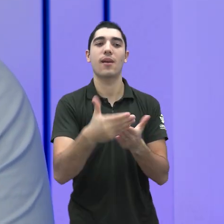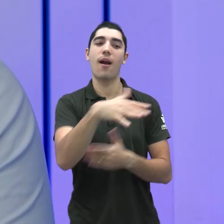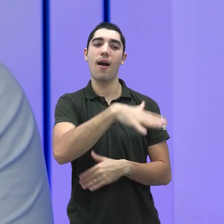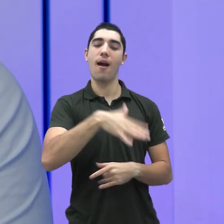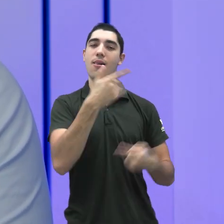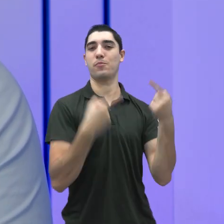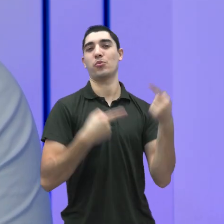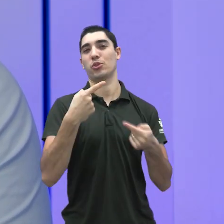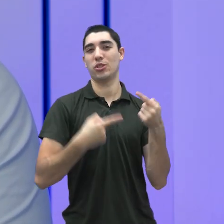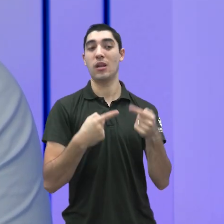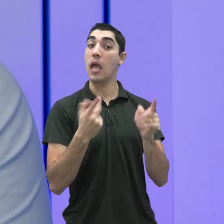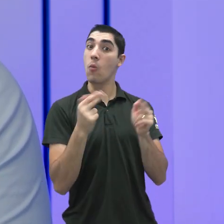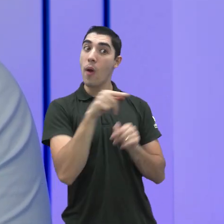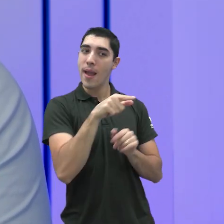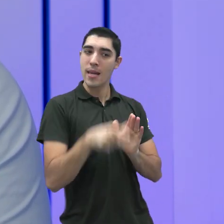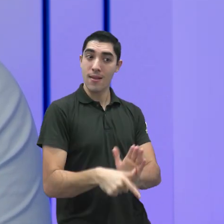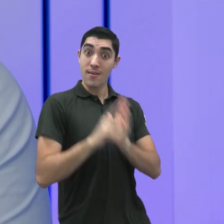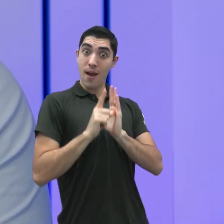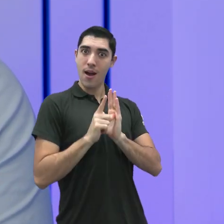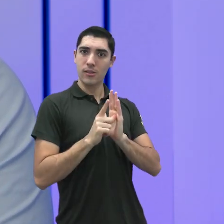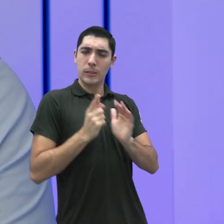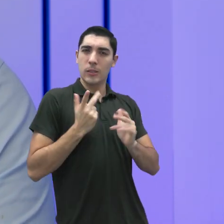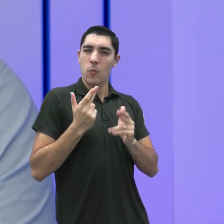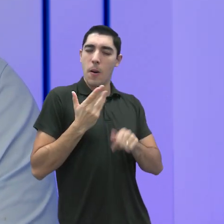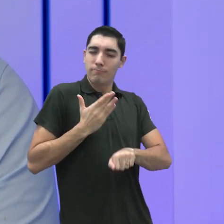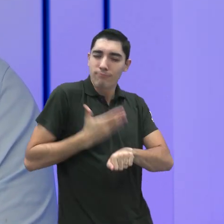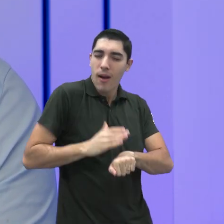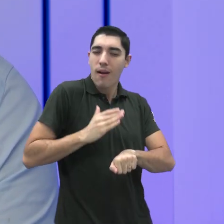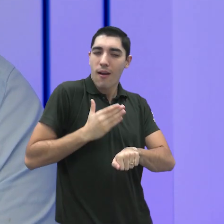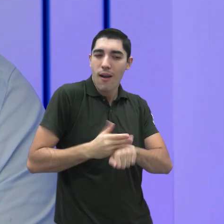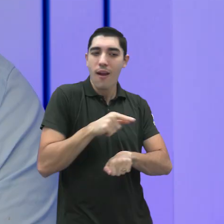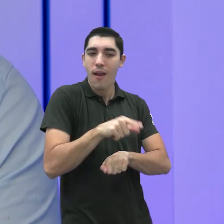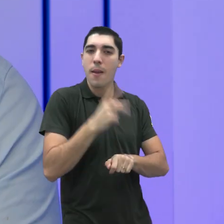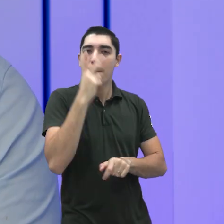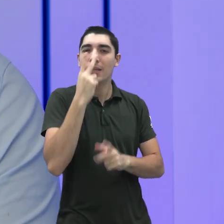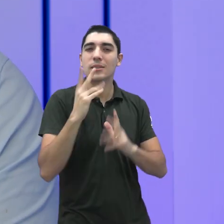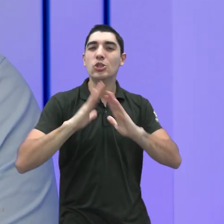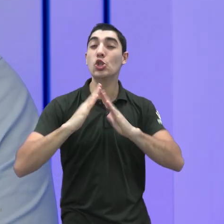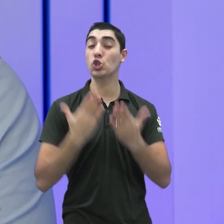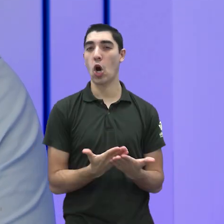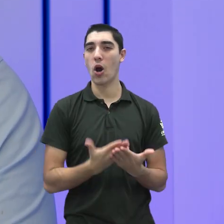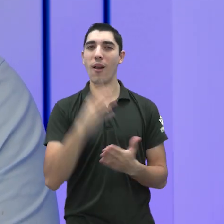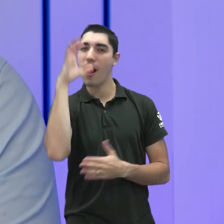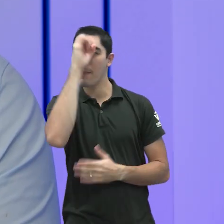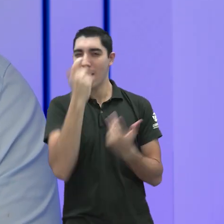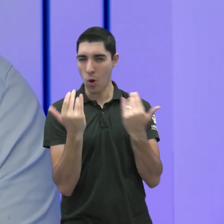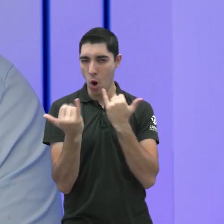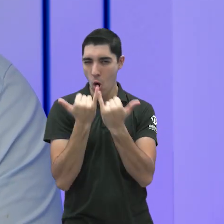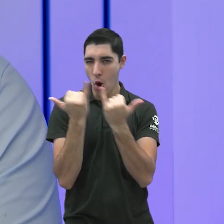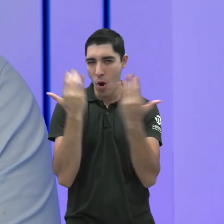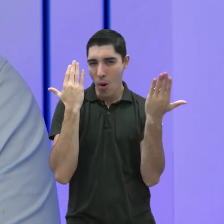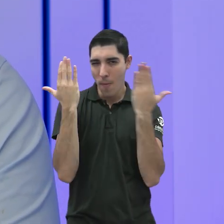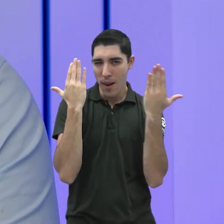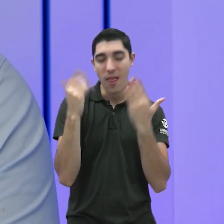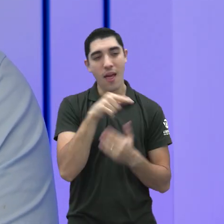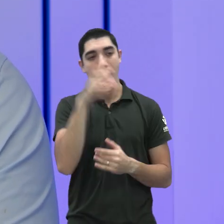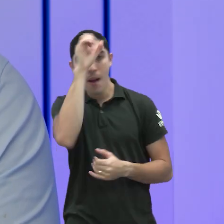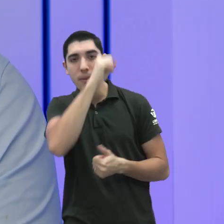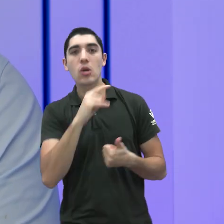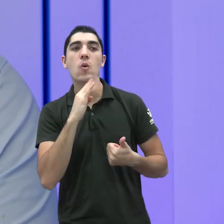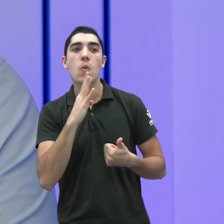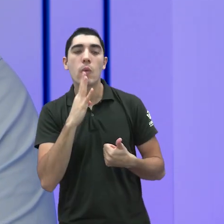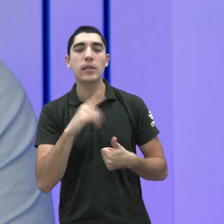e uma escola, posso dizer assim, uma escola para discutir políticas públicas, ver como que